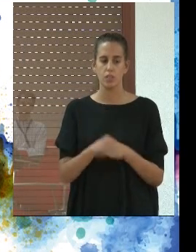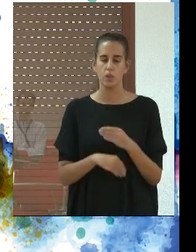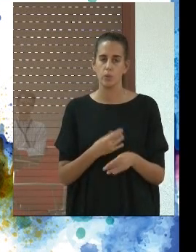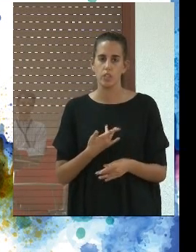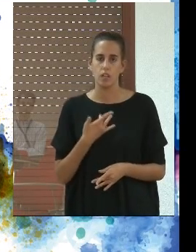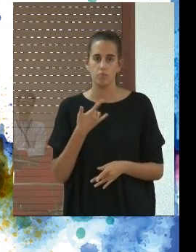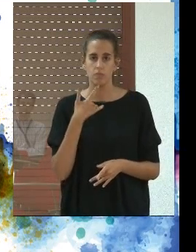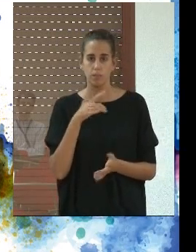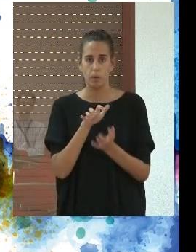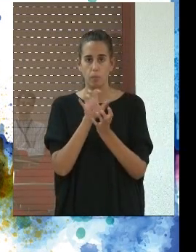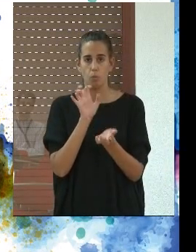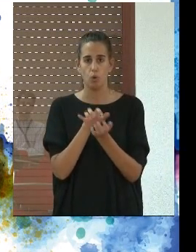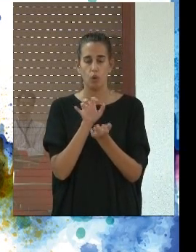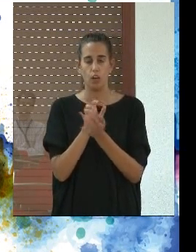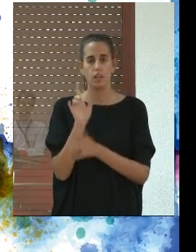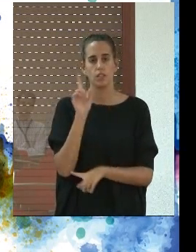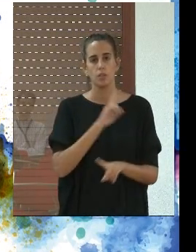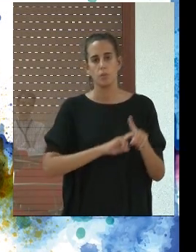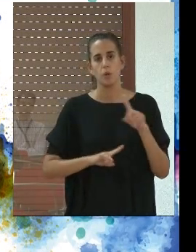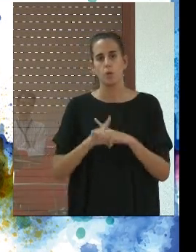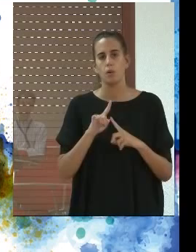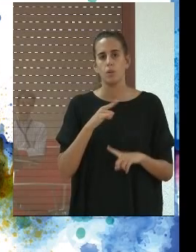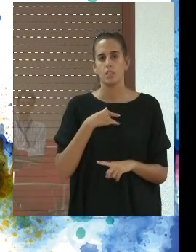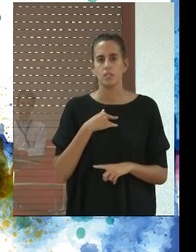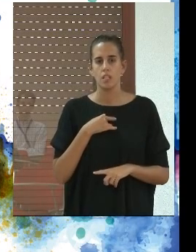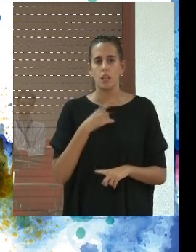essa ditadura vai longe? Sim,